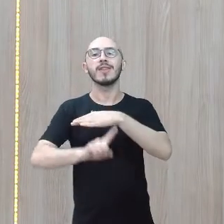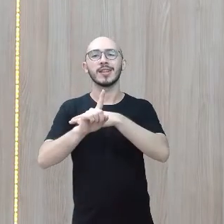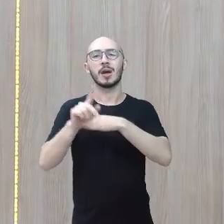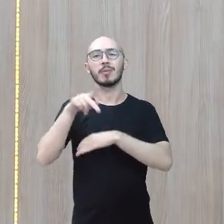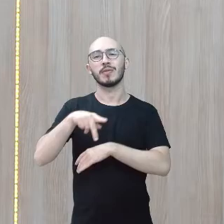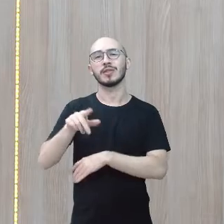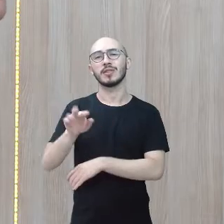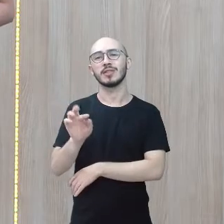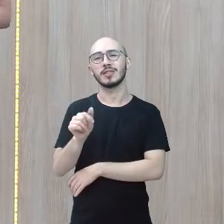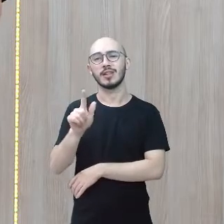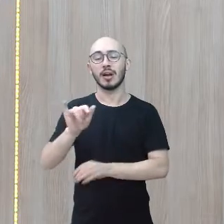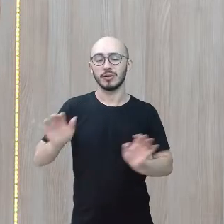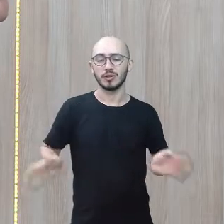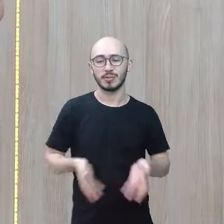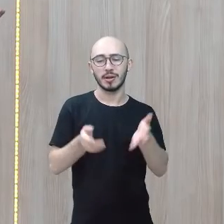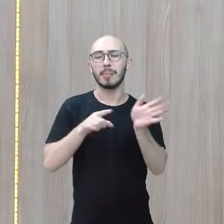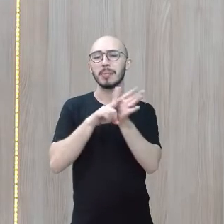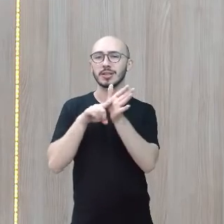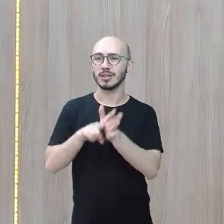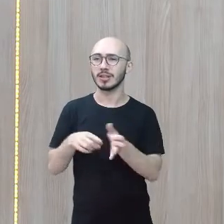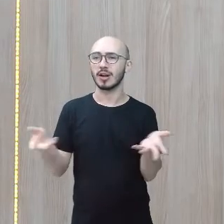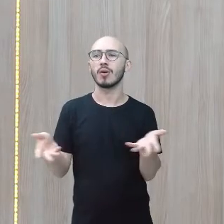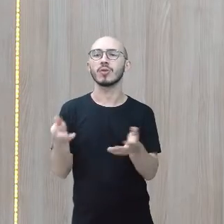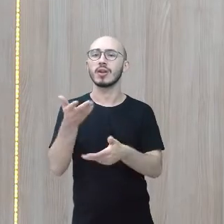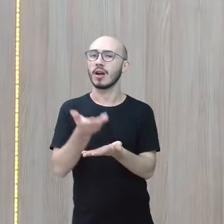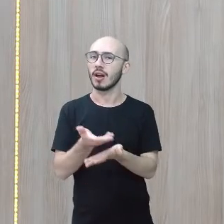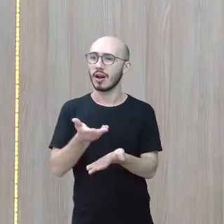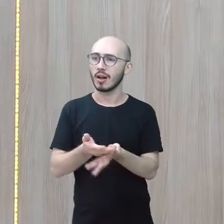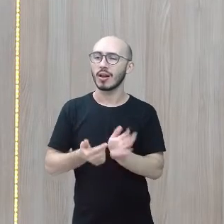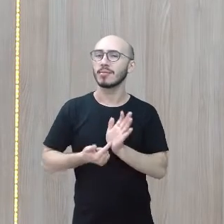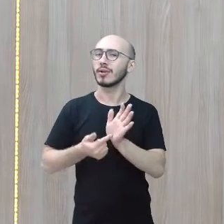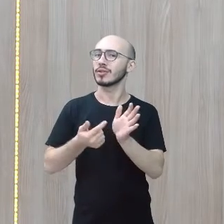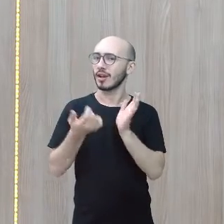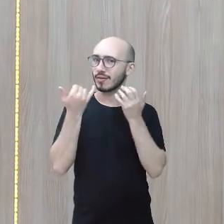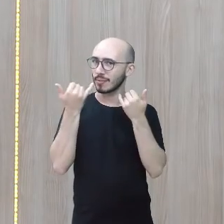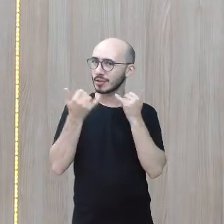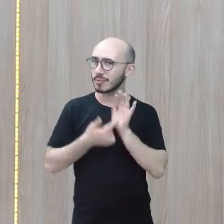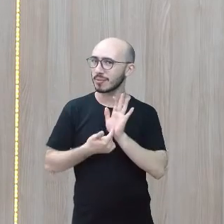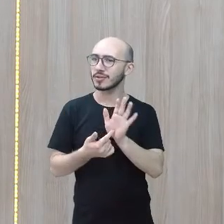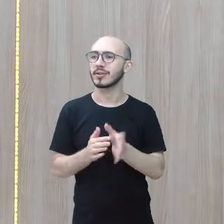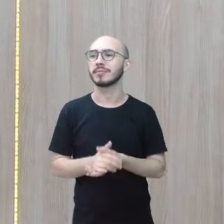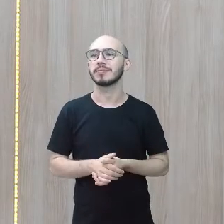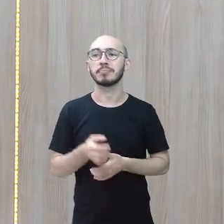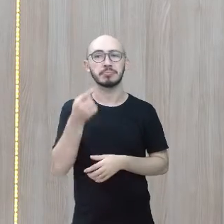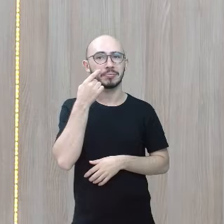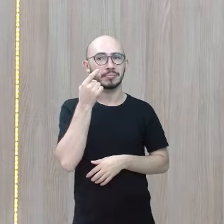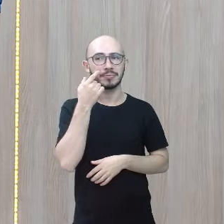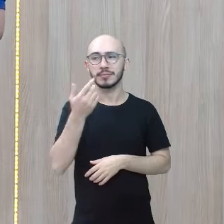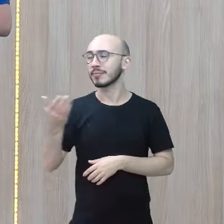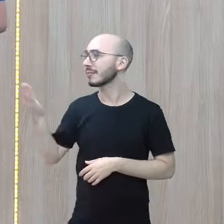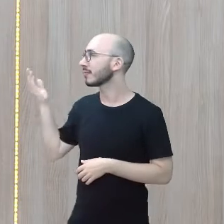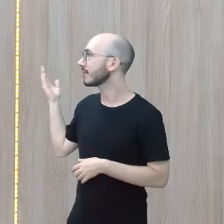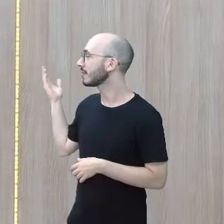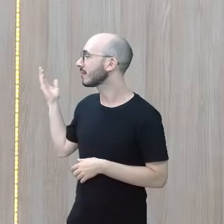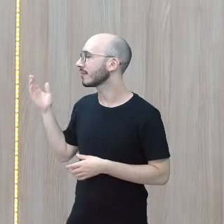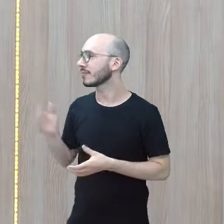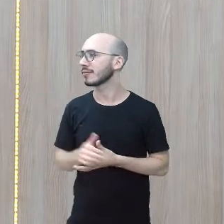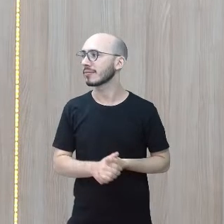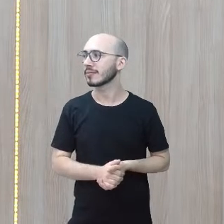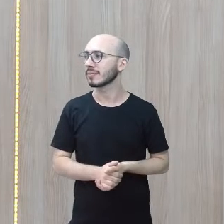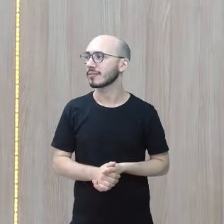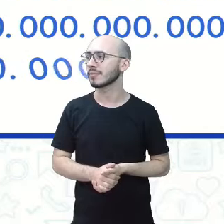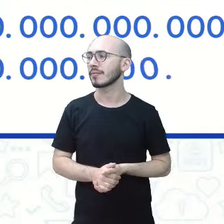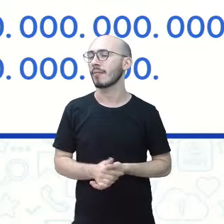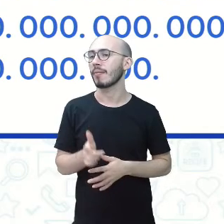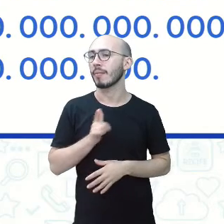gente a pesquisar sobre isso. Daí hoje na aula eu trouxe essa informação, tá? Então vamos dar uma olhadinha aqui, ó. O número